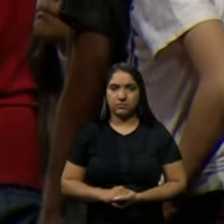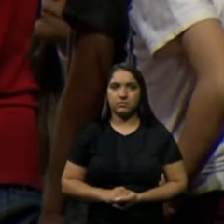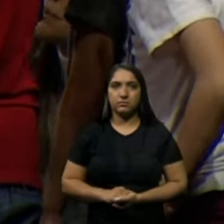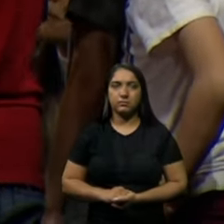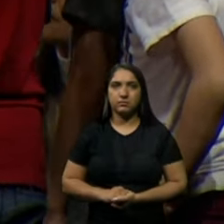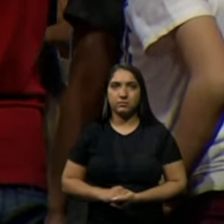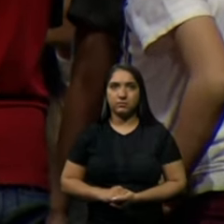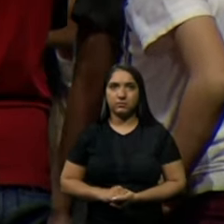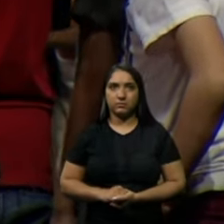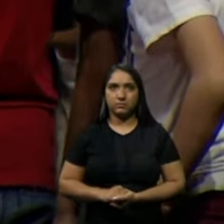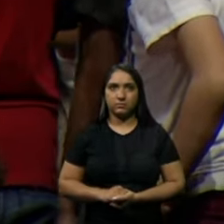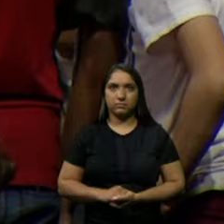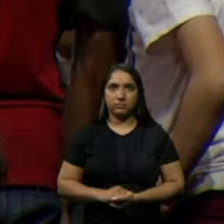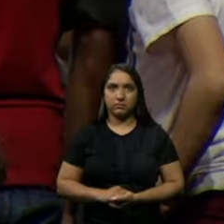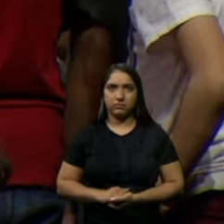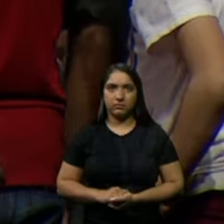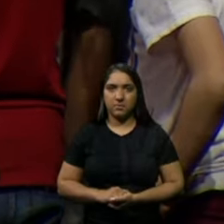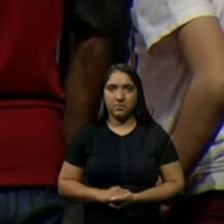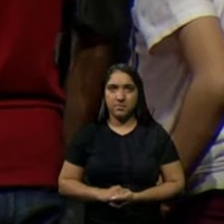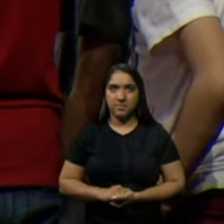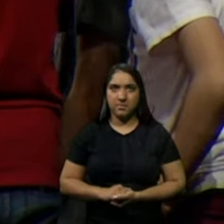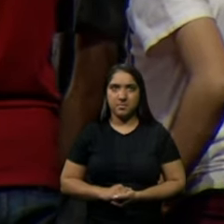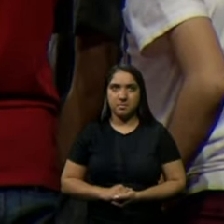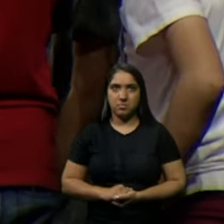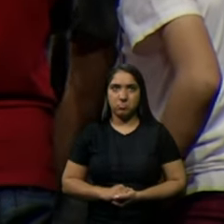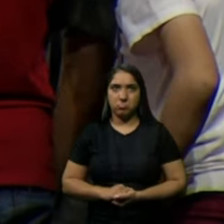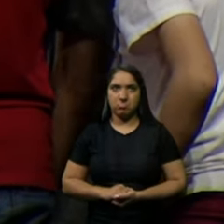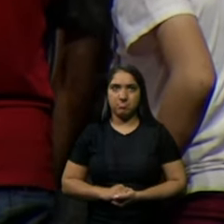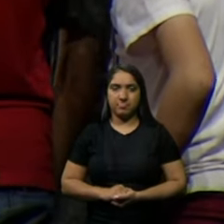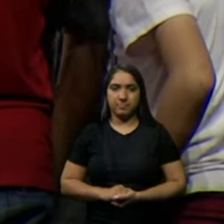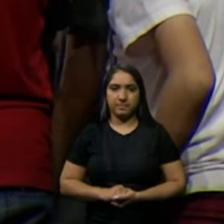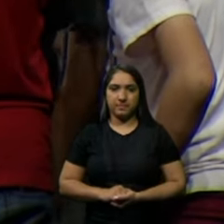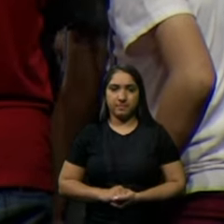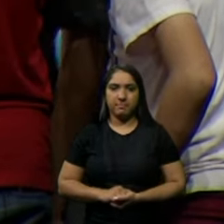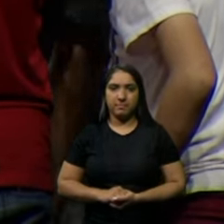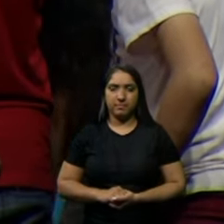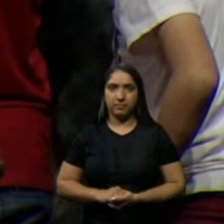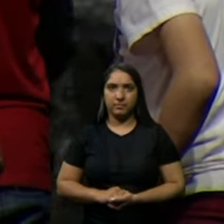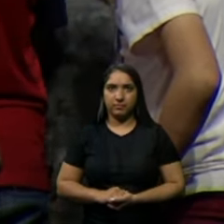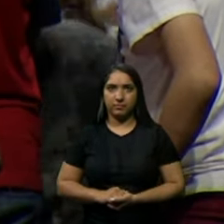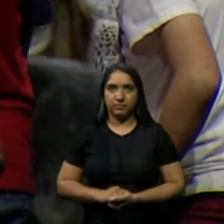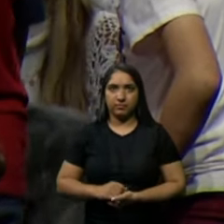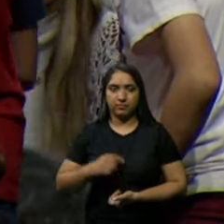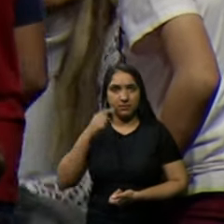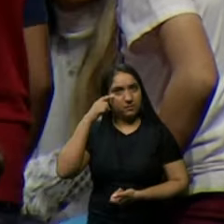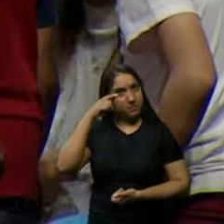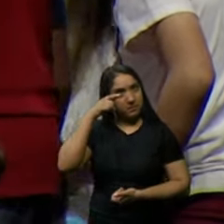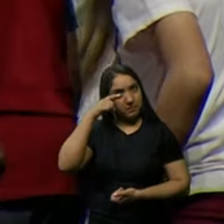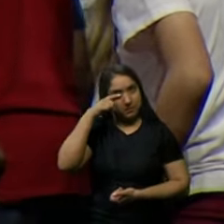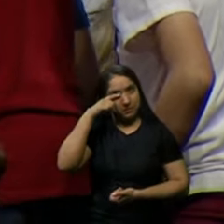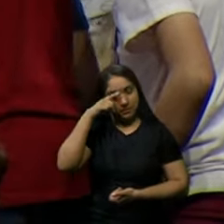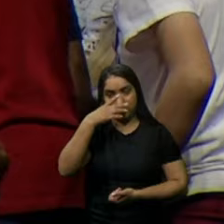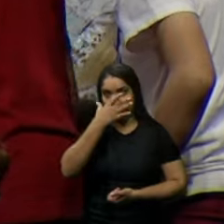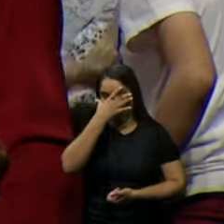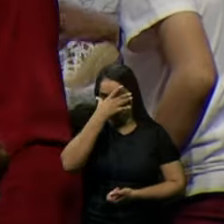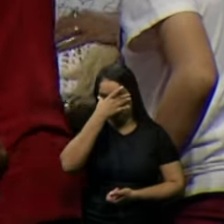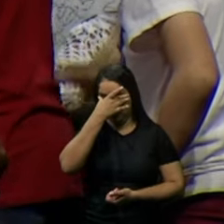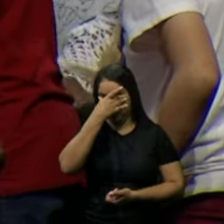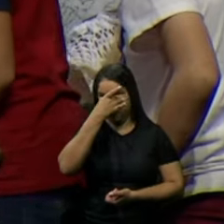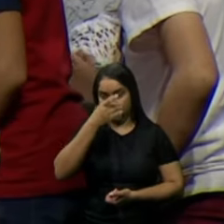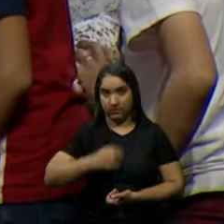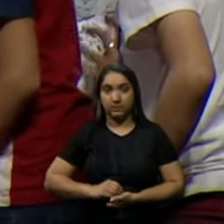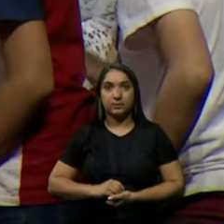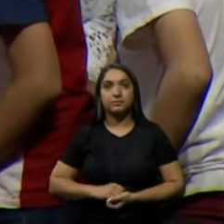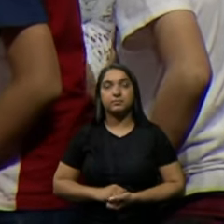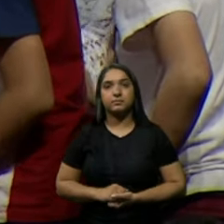só restaram aí né polegar pisca até comer que envia para ocorrer olhando